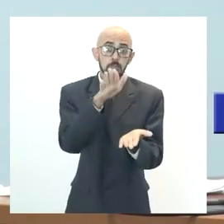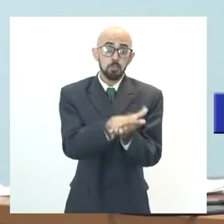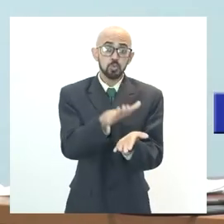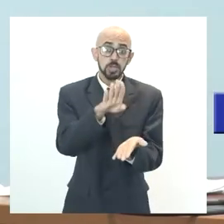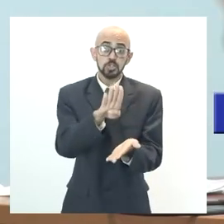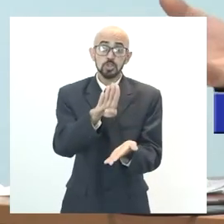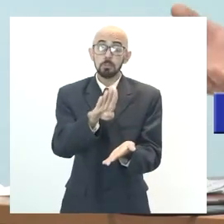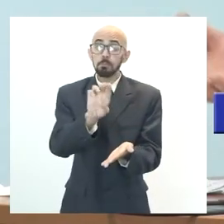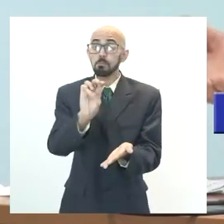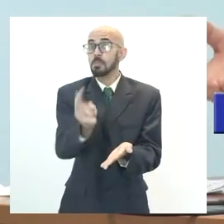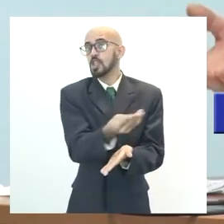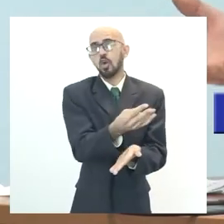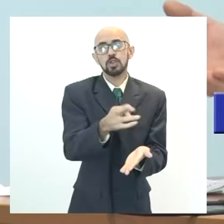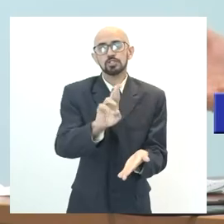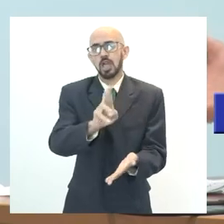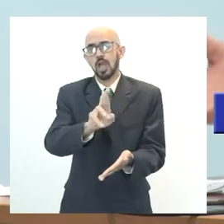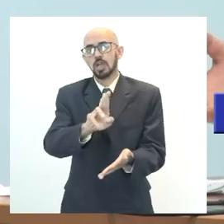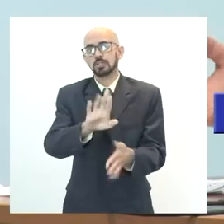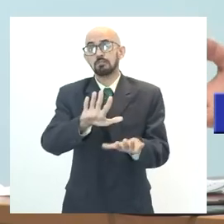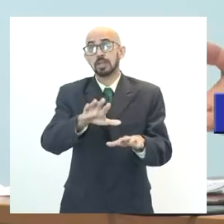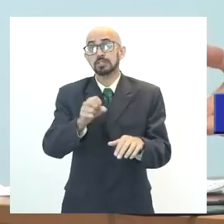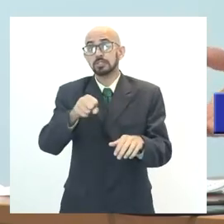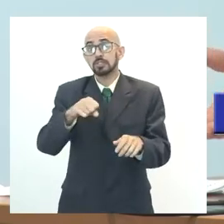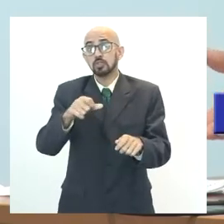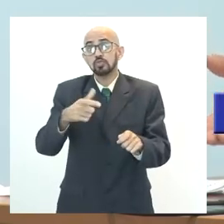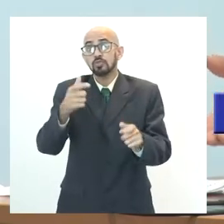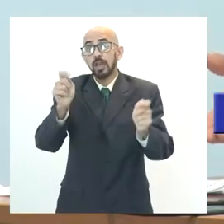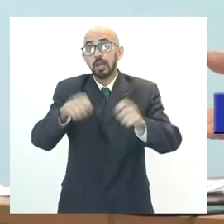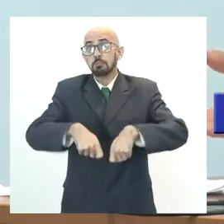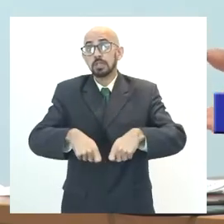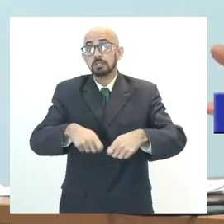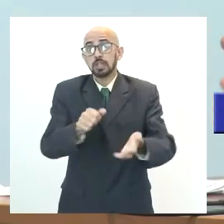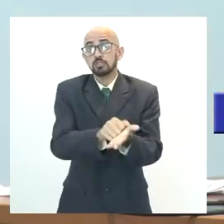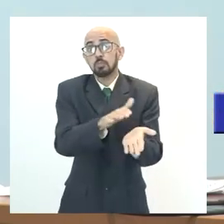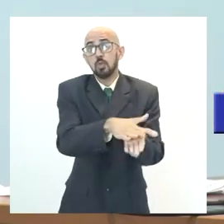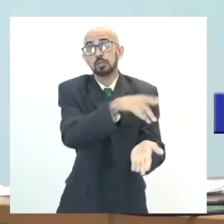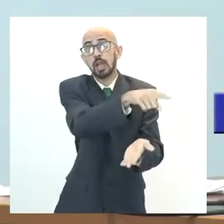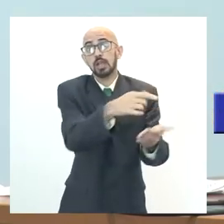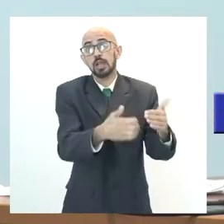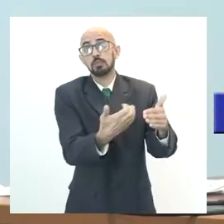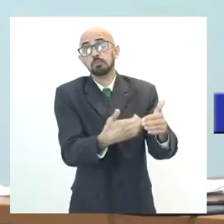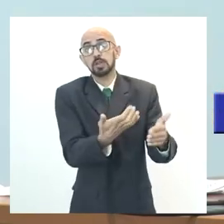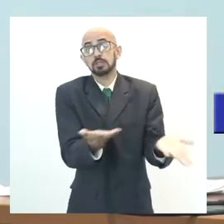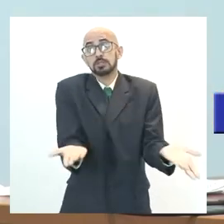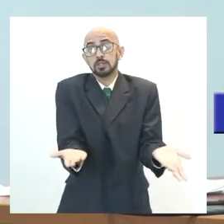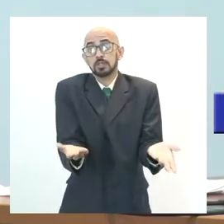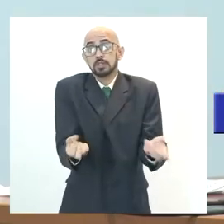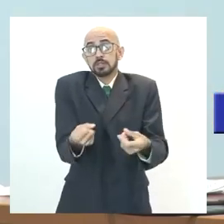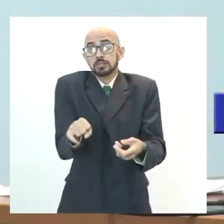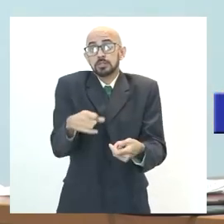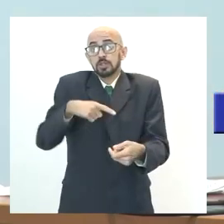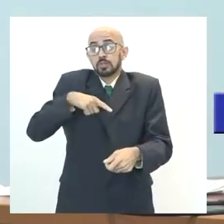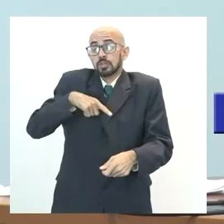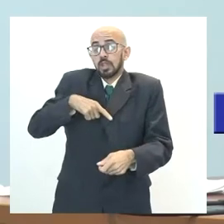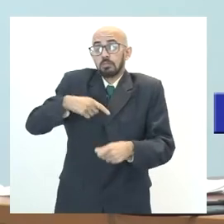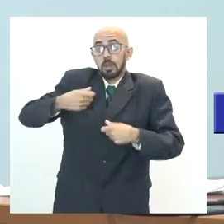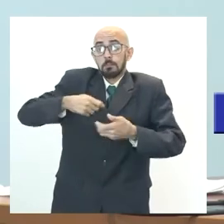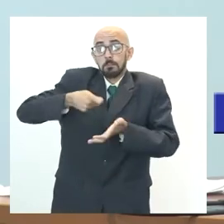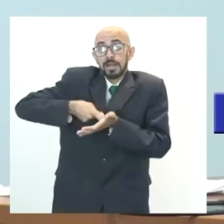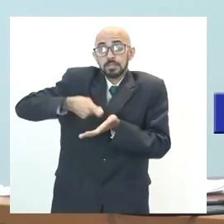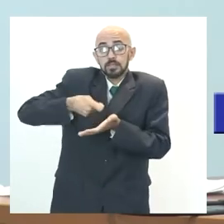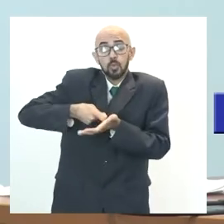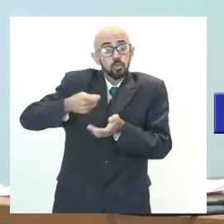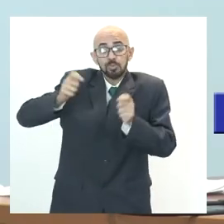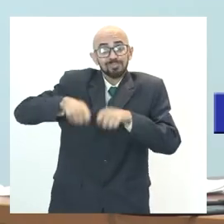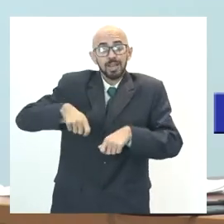tiver condições mínimas de atuar aquela empresa né se eu for suscetível a poder econômico ou político eu não vou conseguir fazer